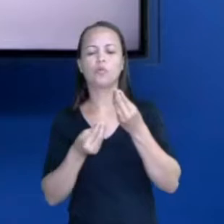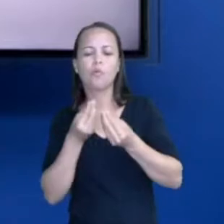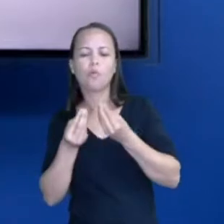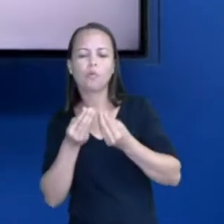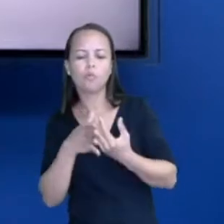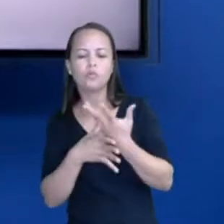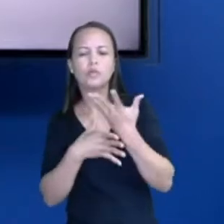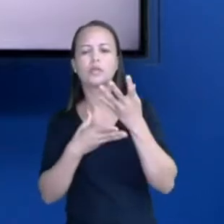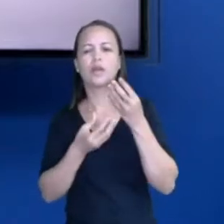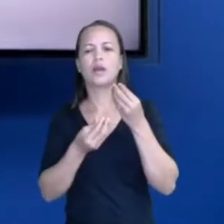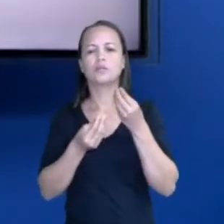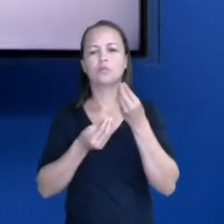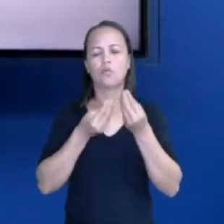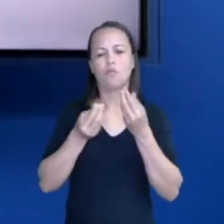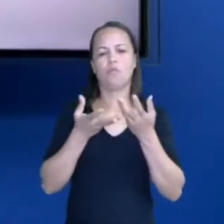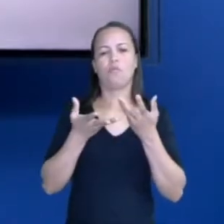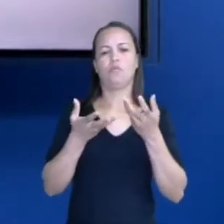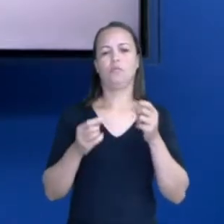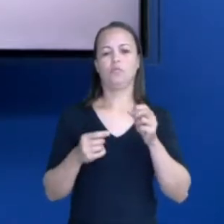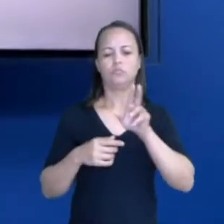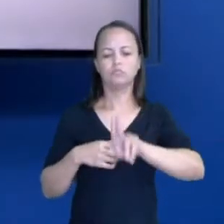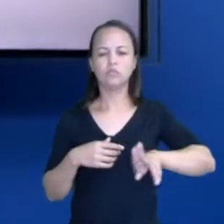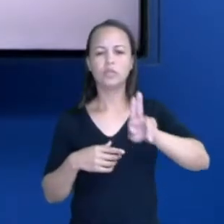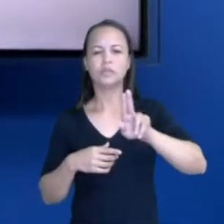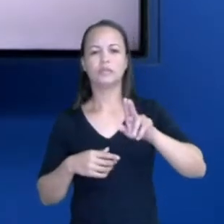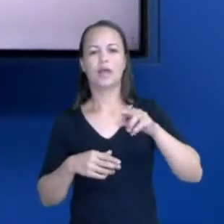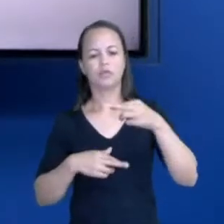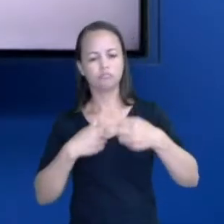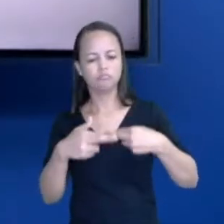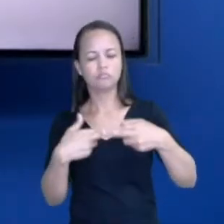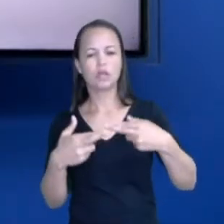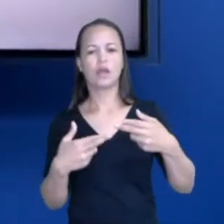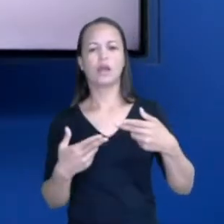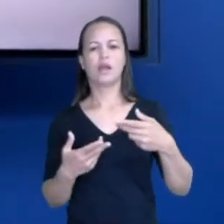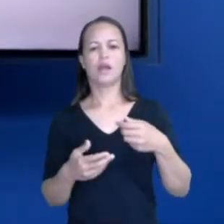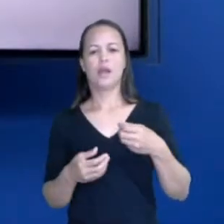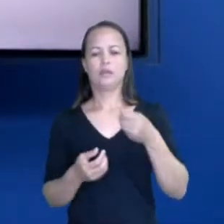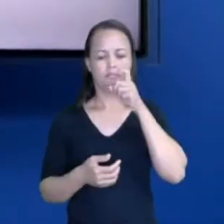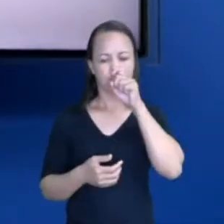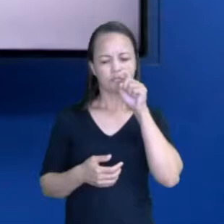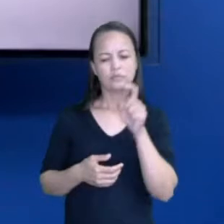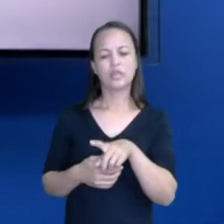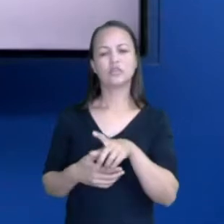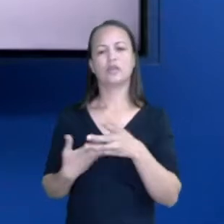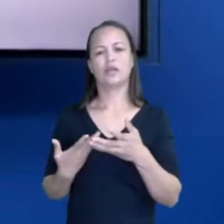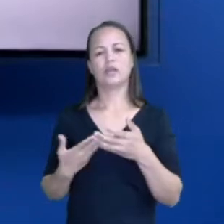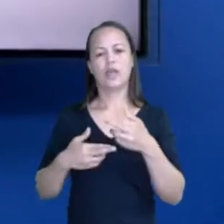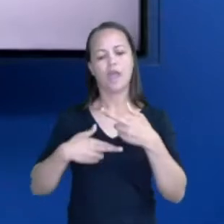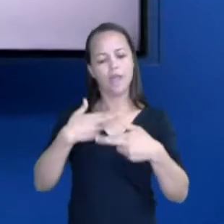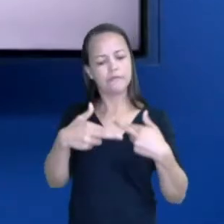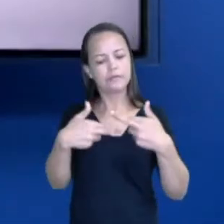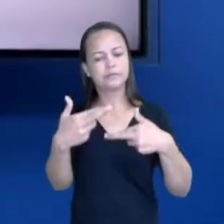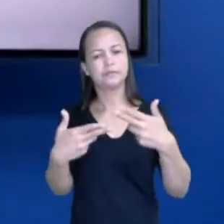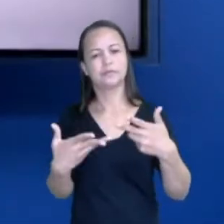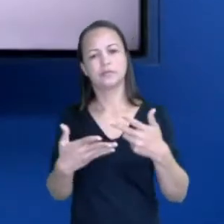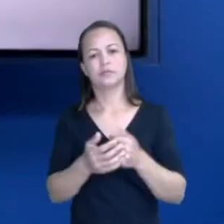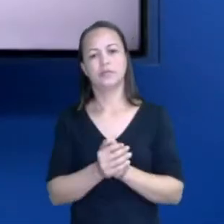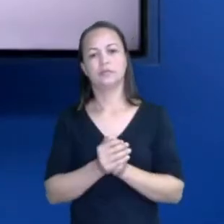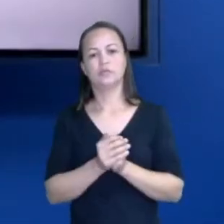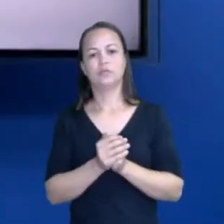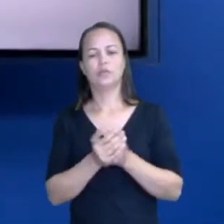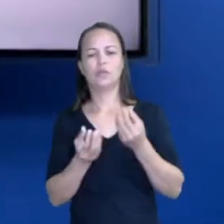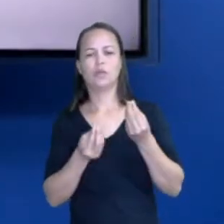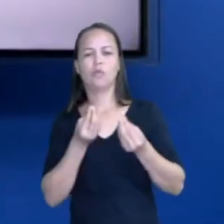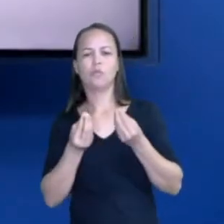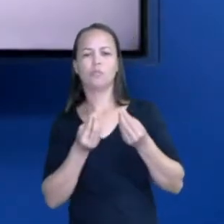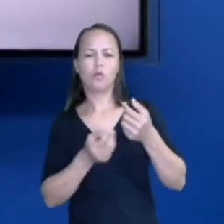modos como eles são usados, são reutilizados, são descartados, reciclados de maneira